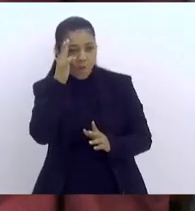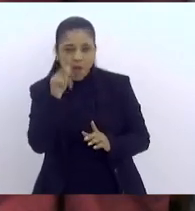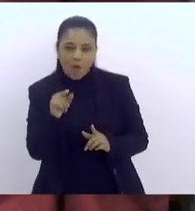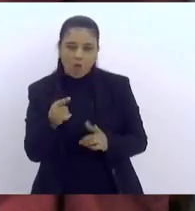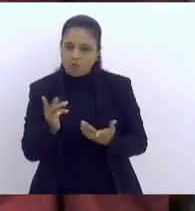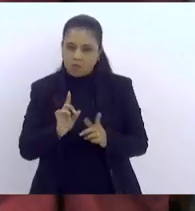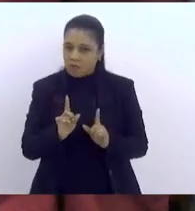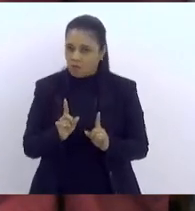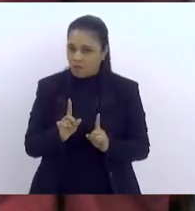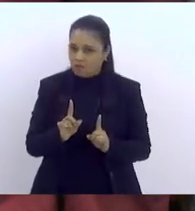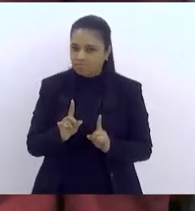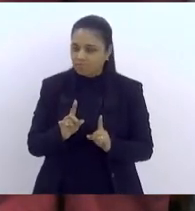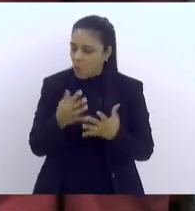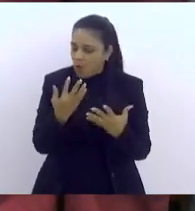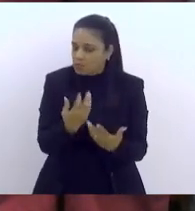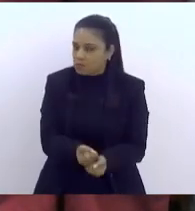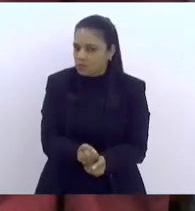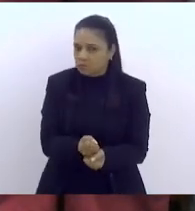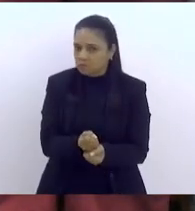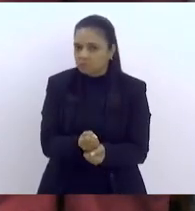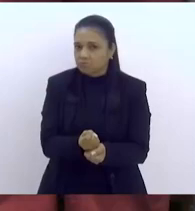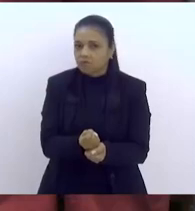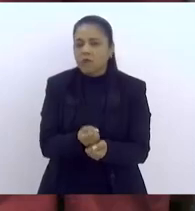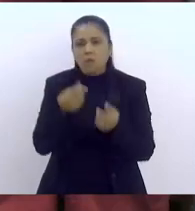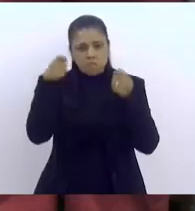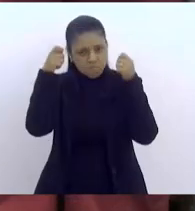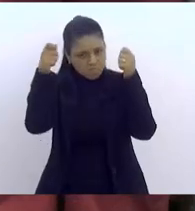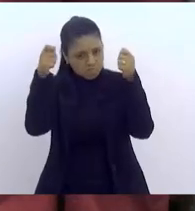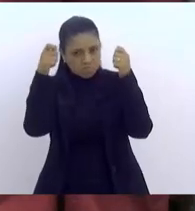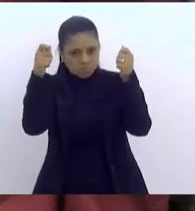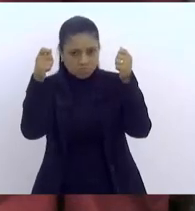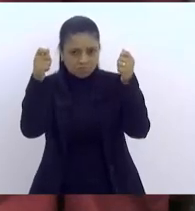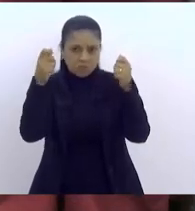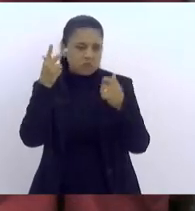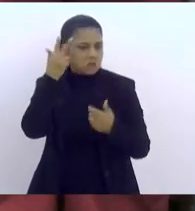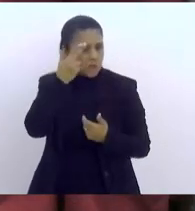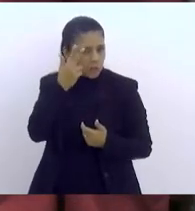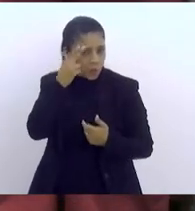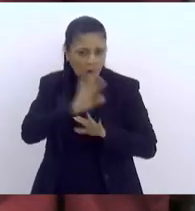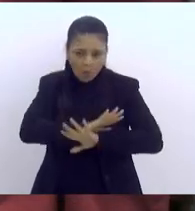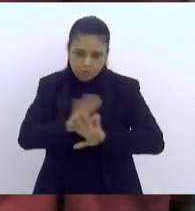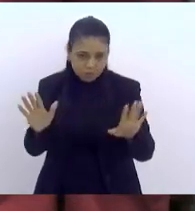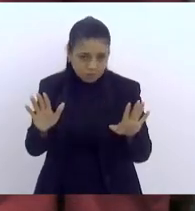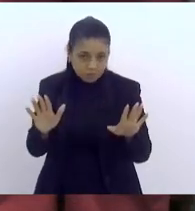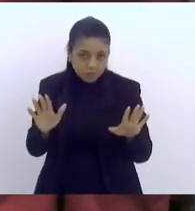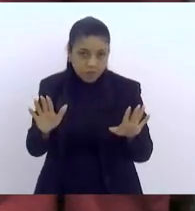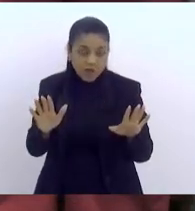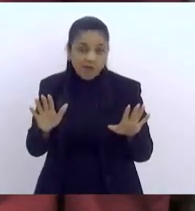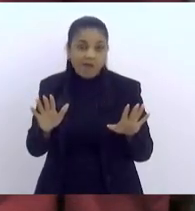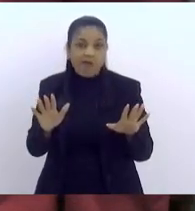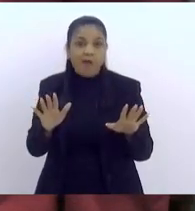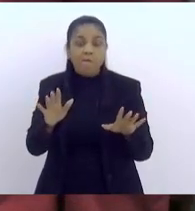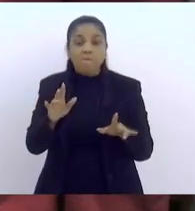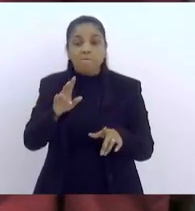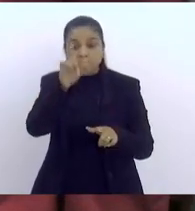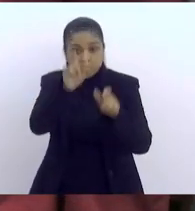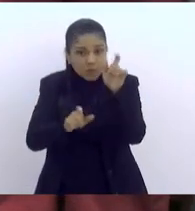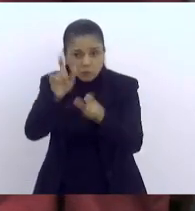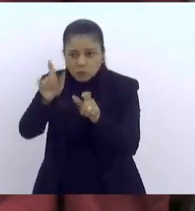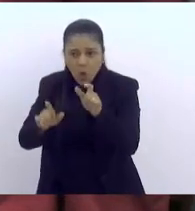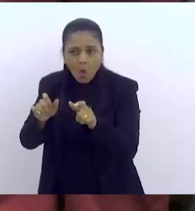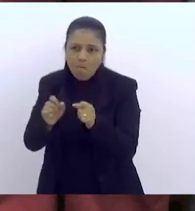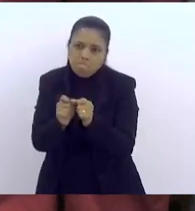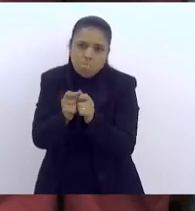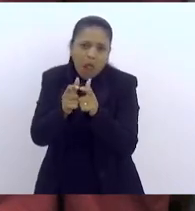parte. Tá bom, tá fazendo movimento, seja ele de que natureza for, seja na quantidade que for de